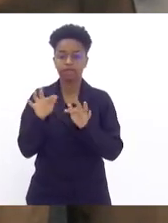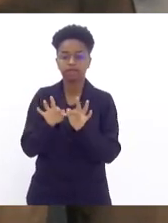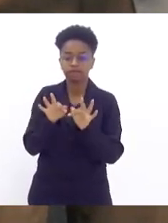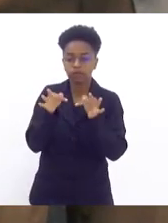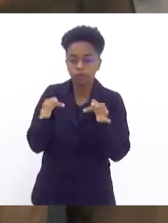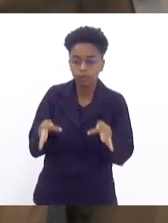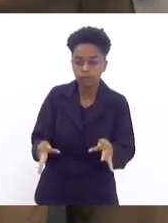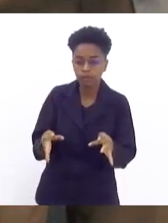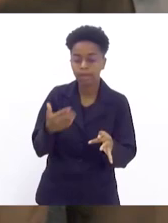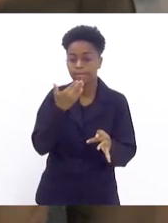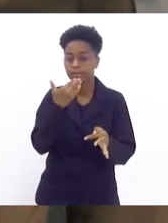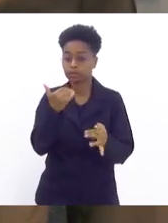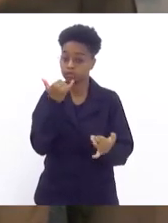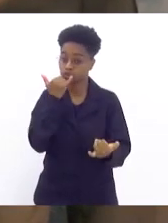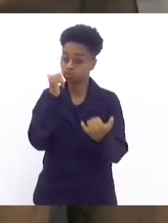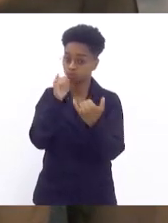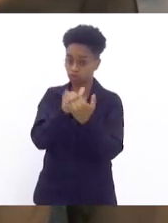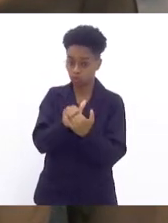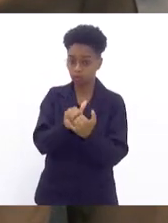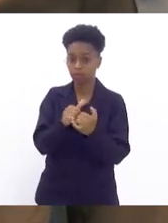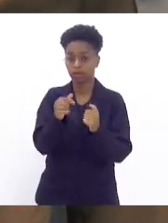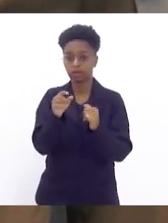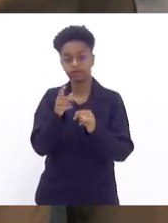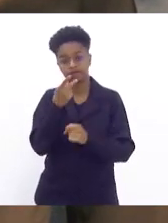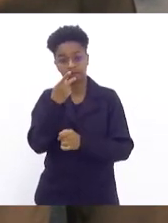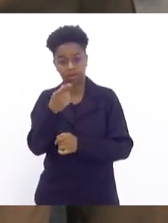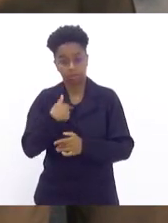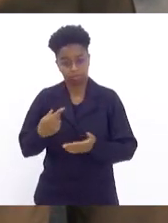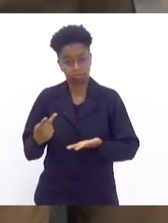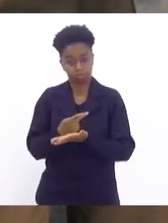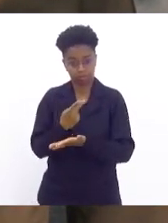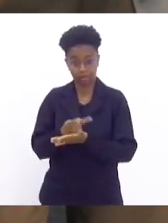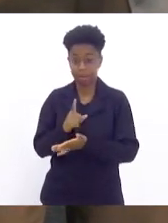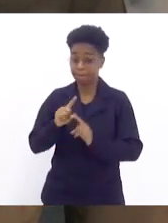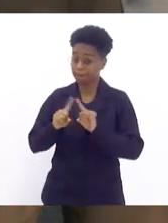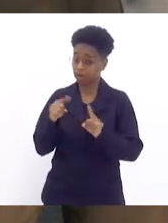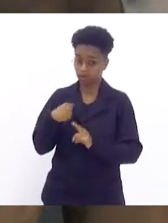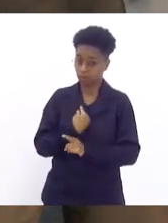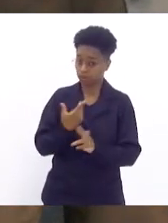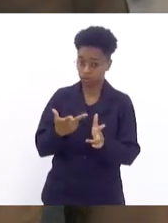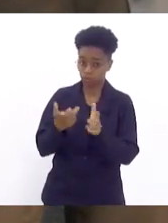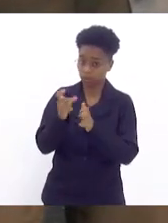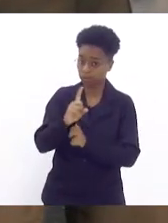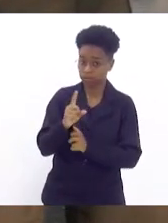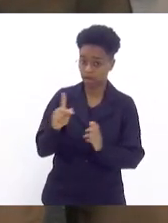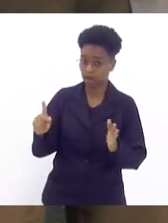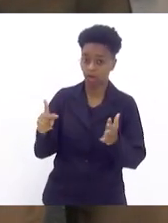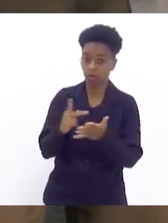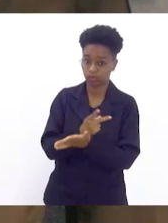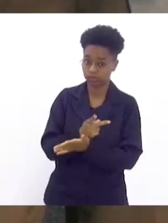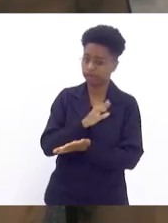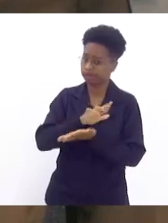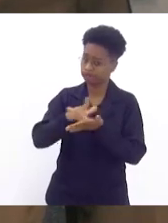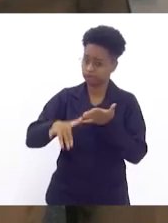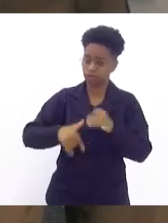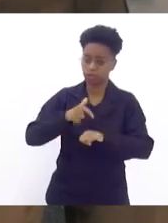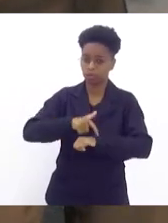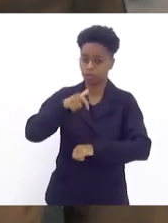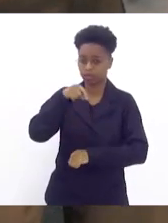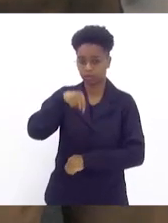de se desculpar de se retratar coisa que a gente não viu acontecer diversas vezes nesse país